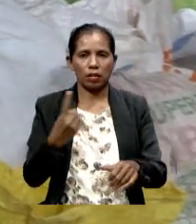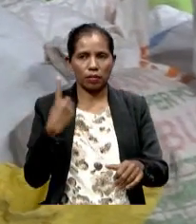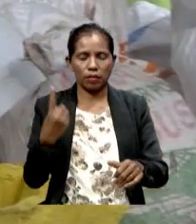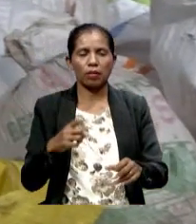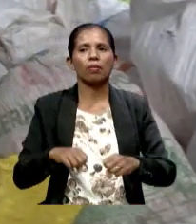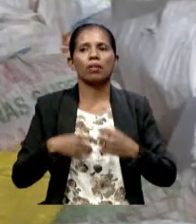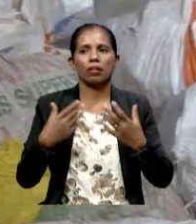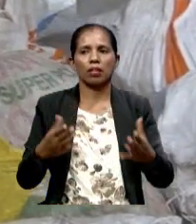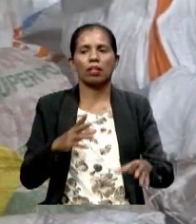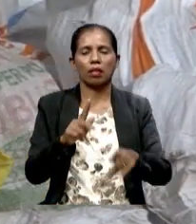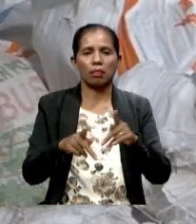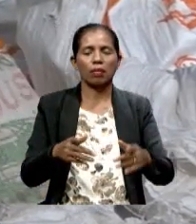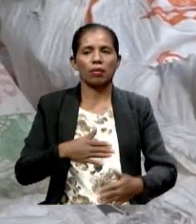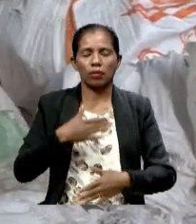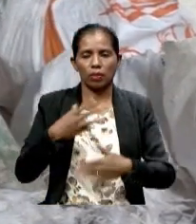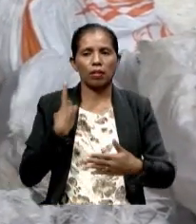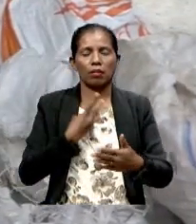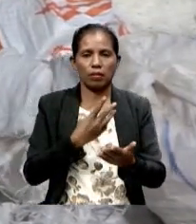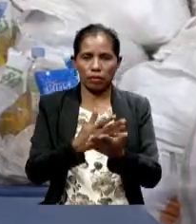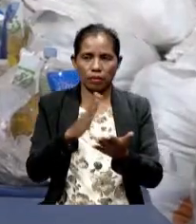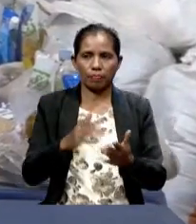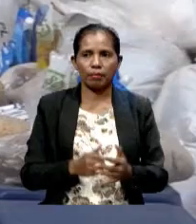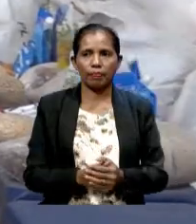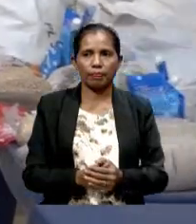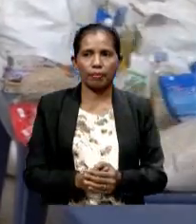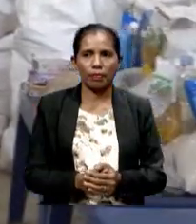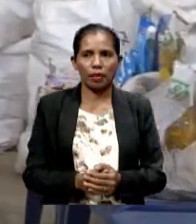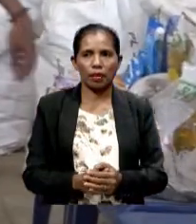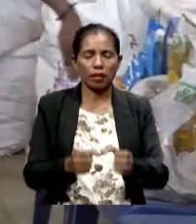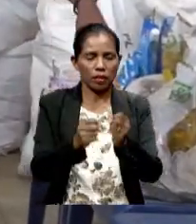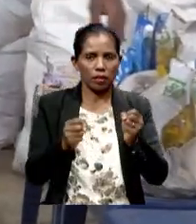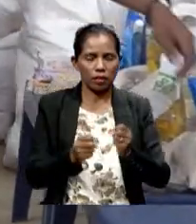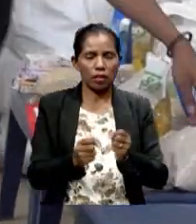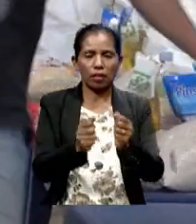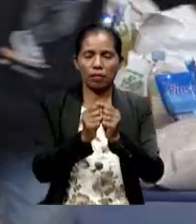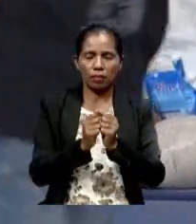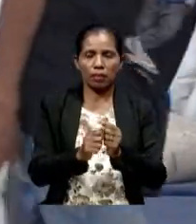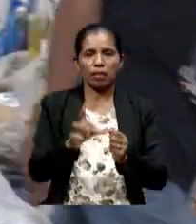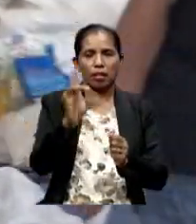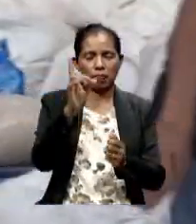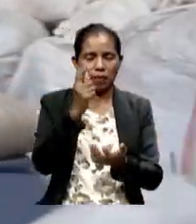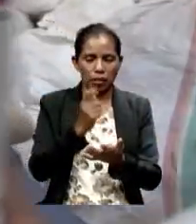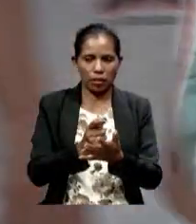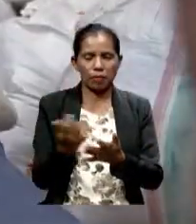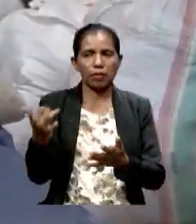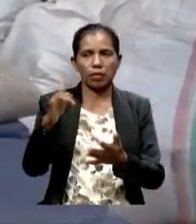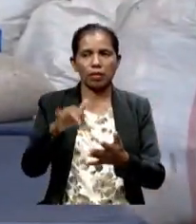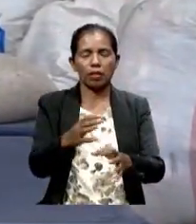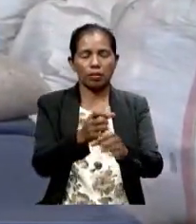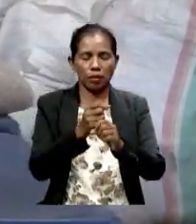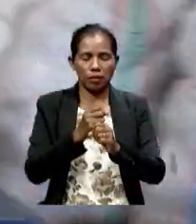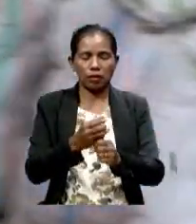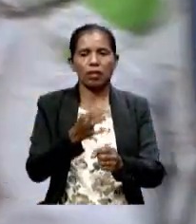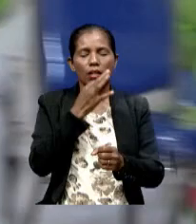sapa, beneficiar kundendi hoba tapi amin fahaya. Beneficiário e suco Ritabu, Ramuto Crihualo Racing, Mebesira Nebesimo ou na